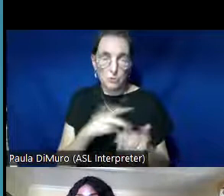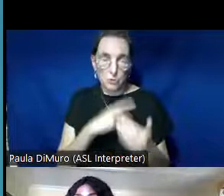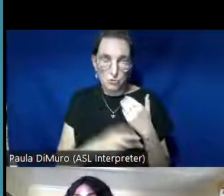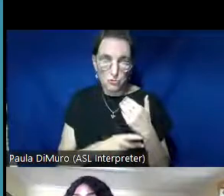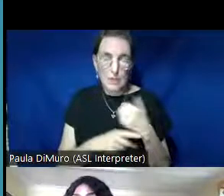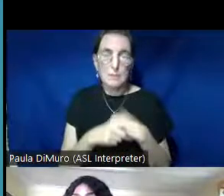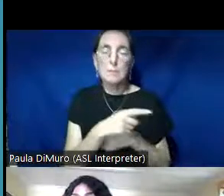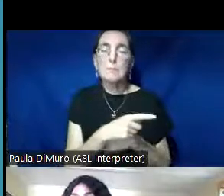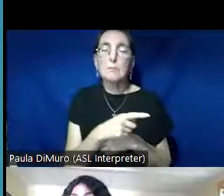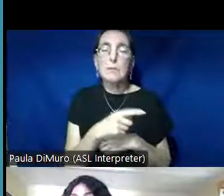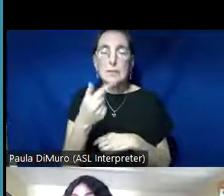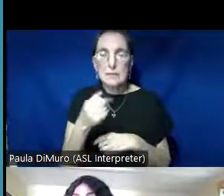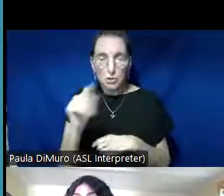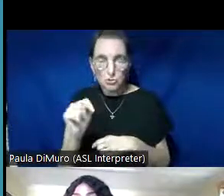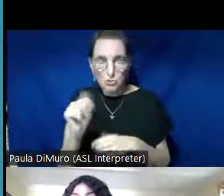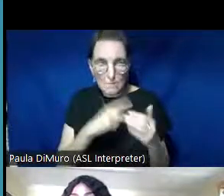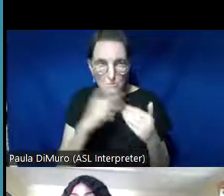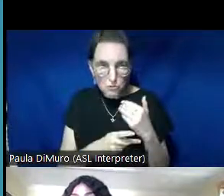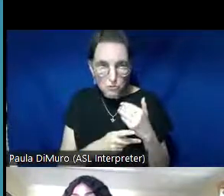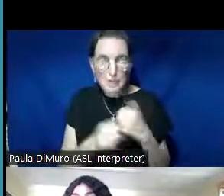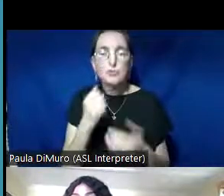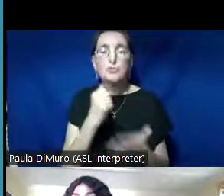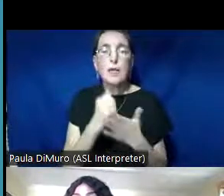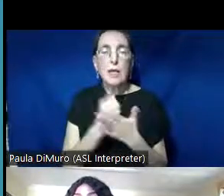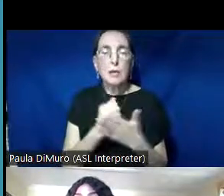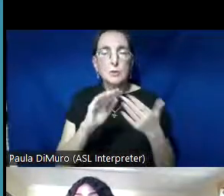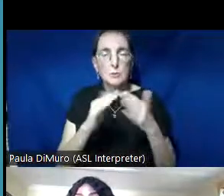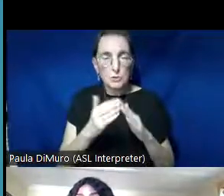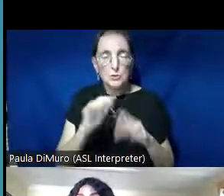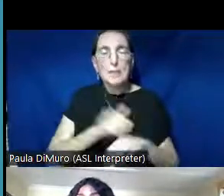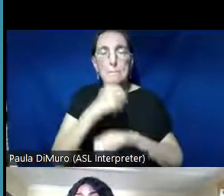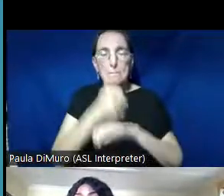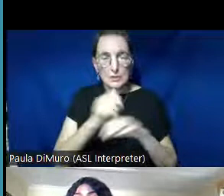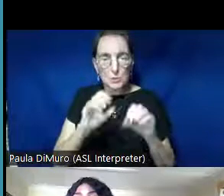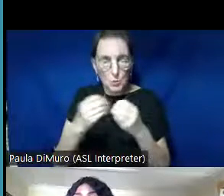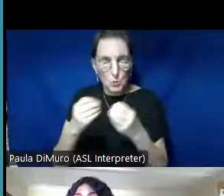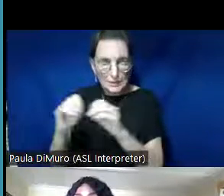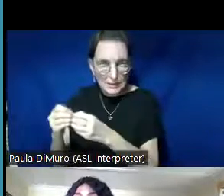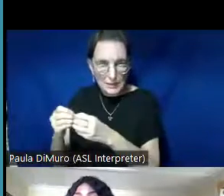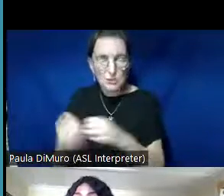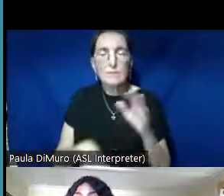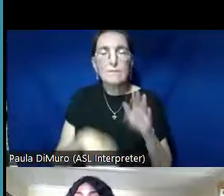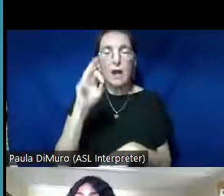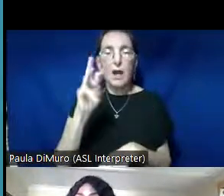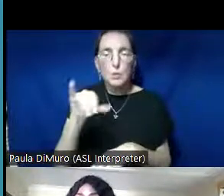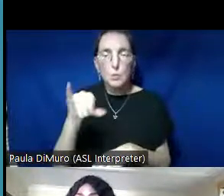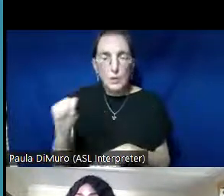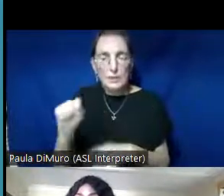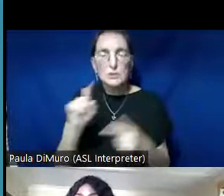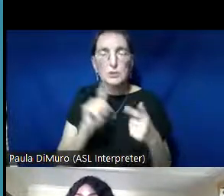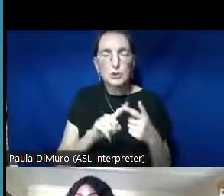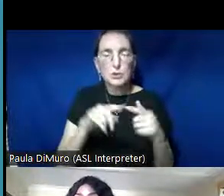de empoderamento é um programa para ajuda organizações baseadas na comunidade